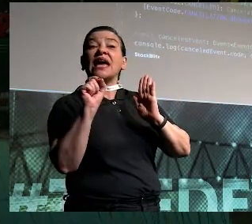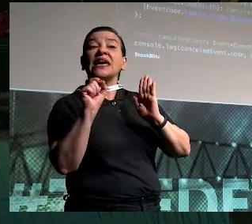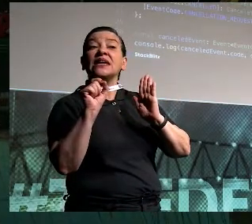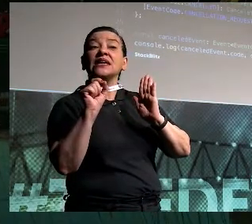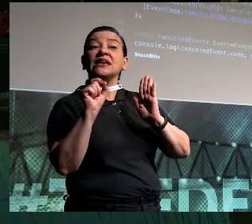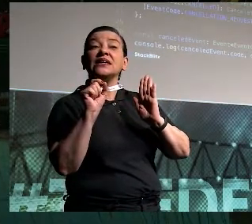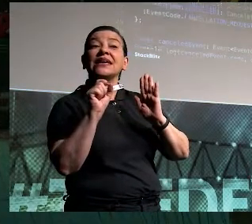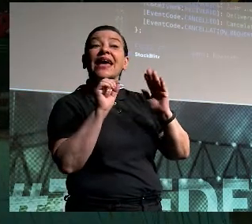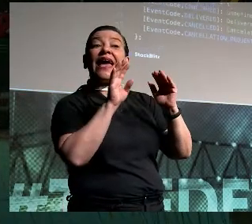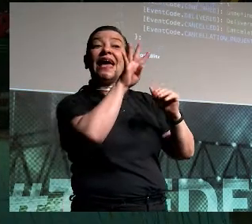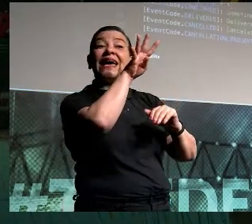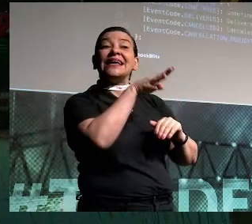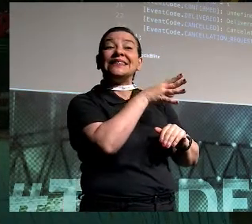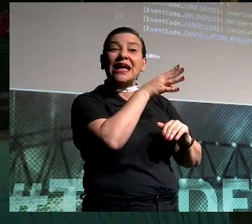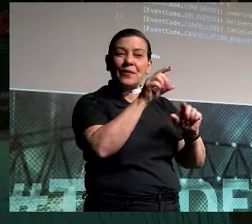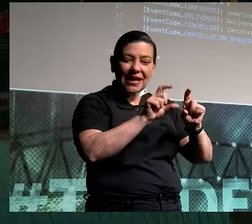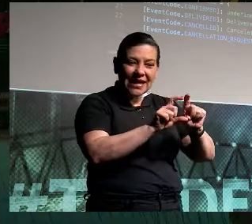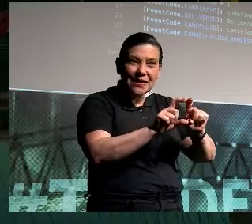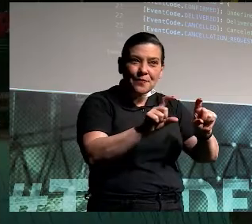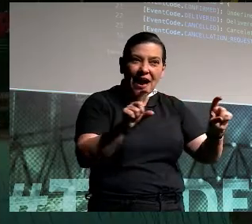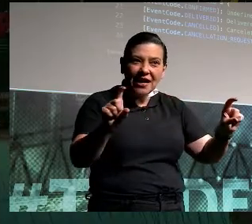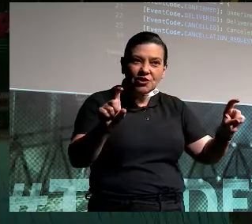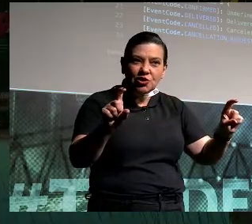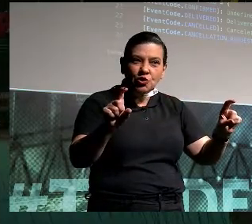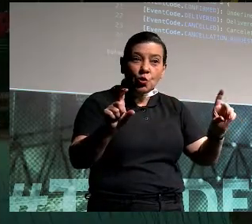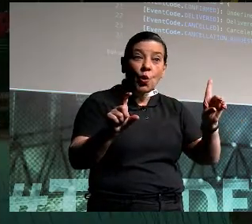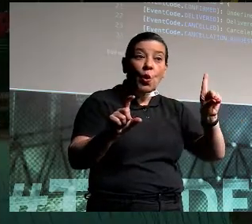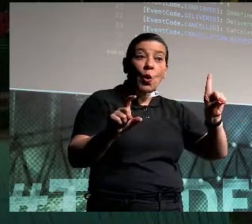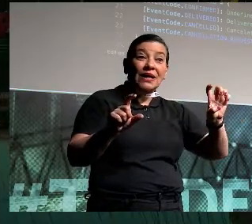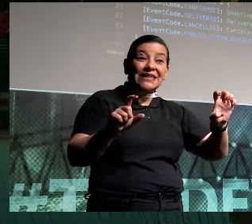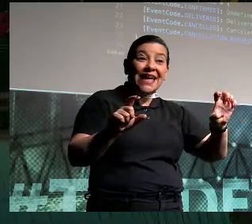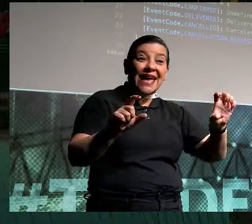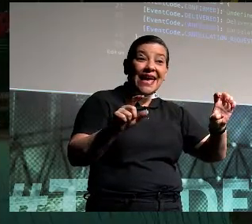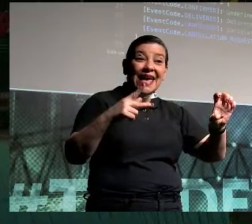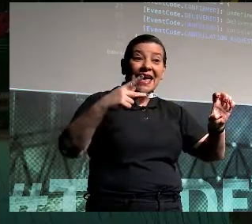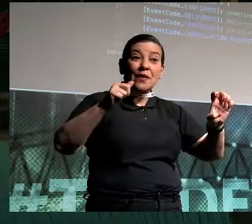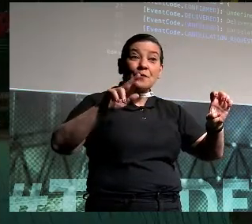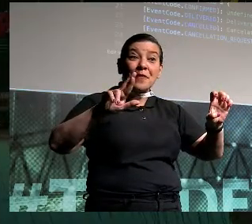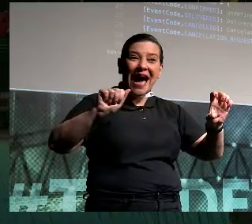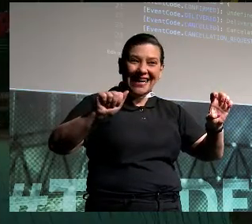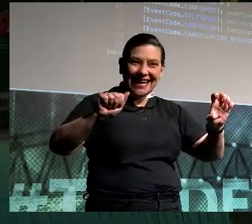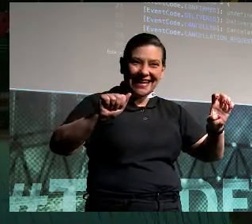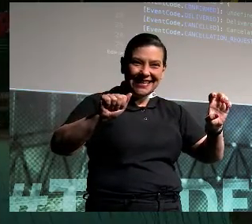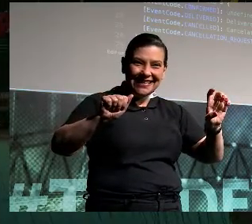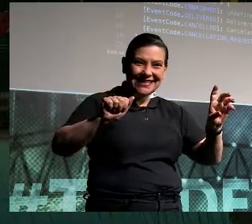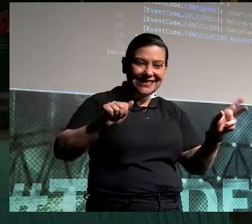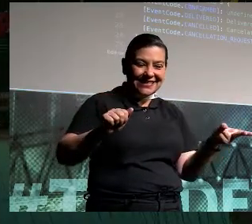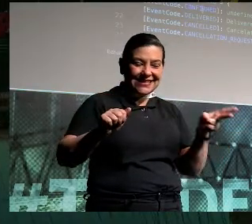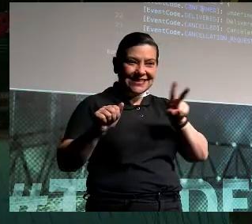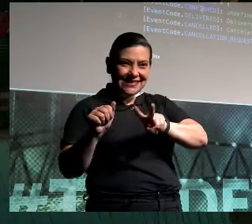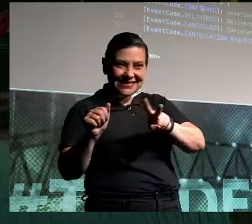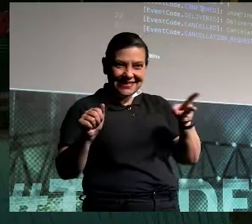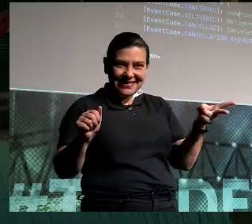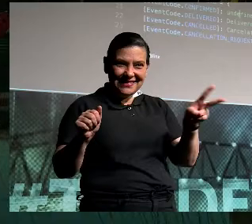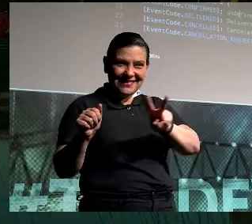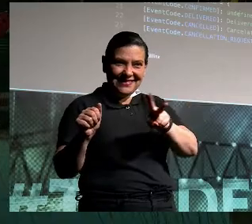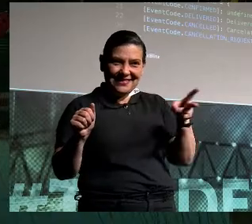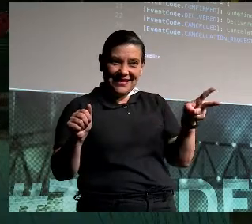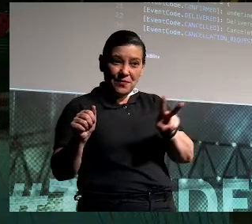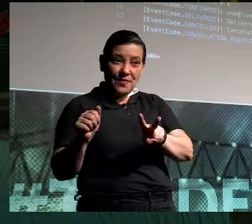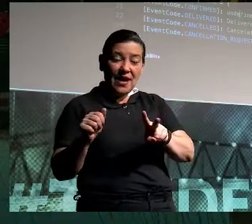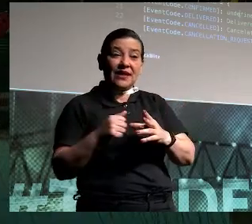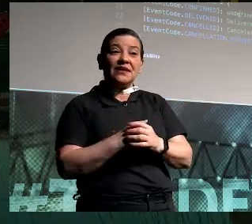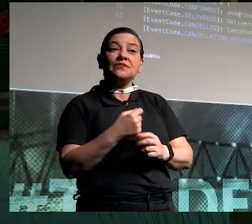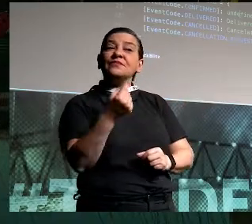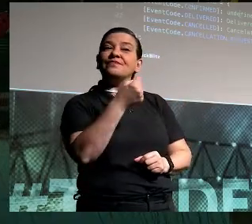É uma tabelinha aqui de baixo, ó, de depara. Eu estou falando nessa tabelinha de depara aqui. O event code de confirmed não vai ter